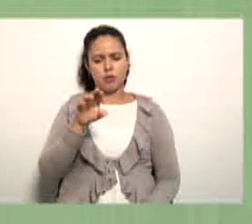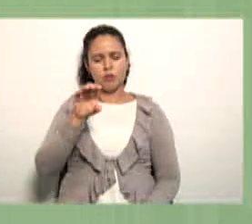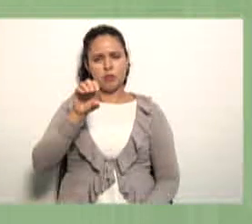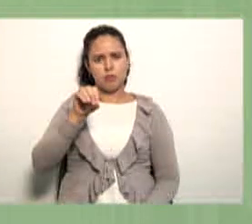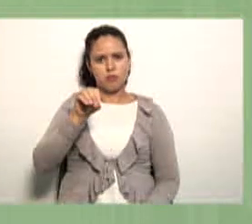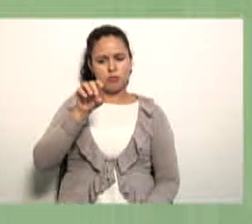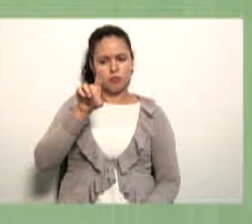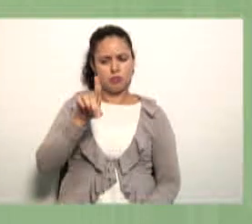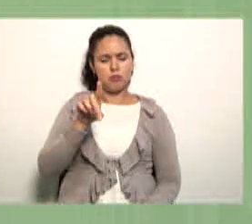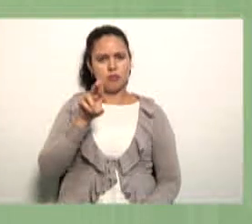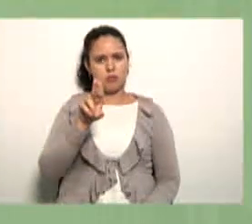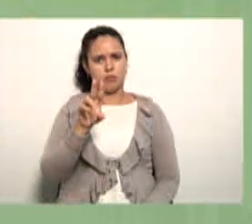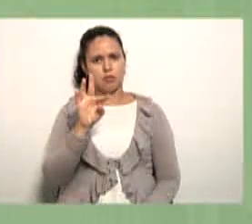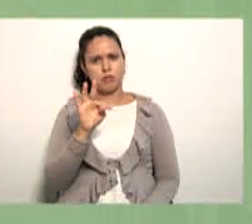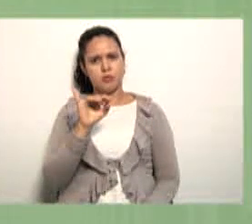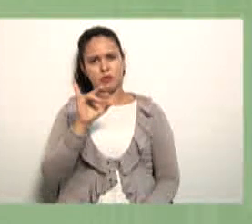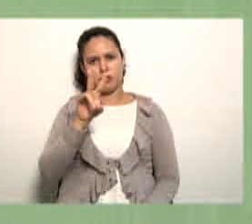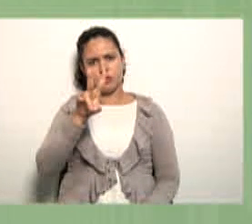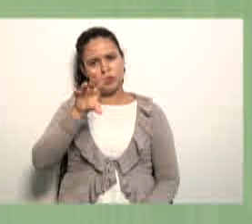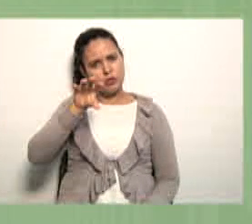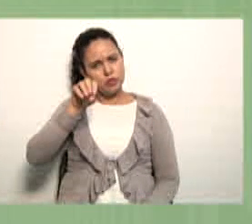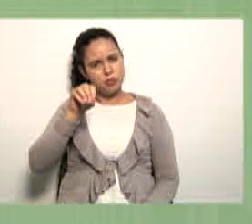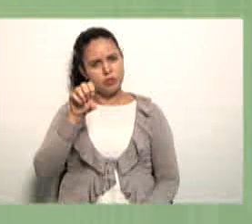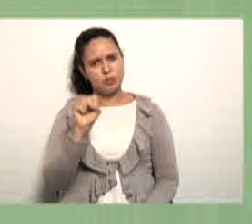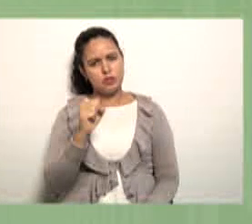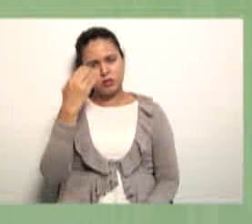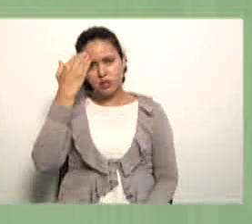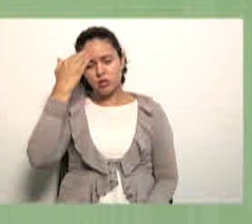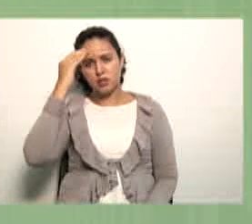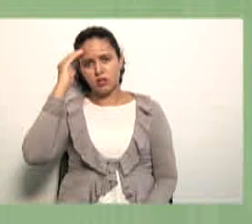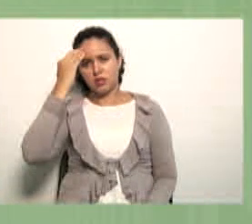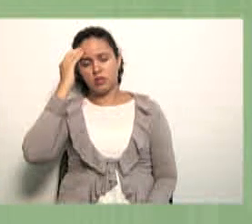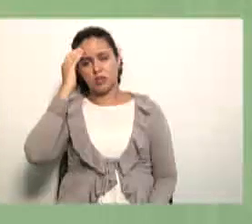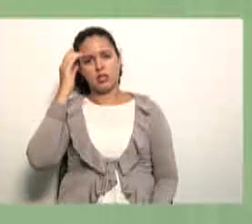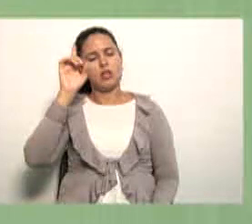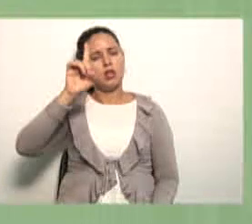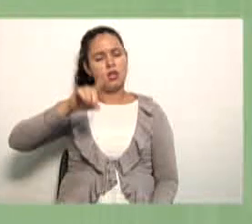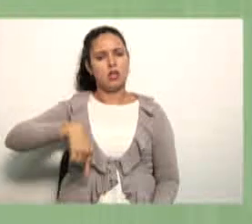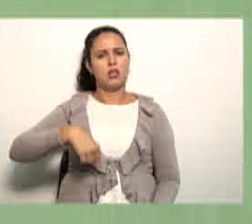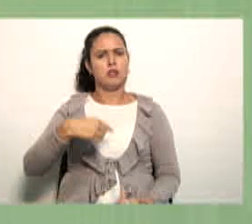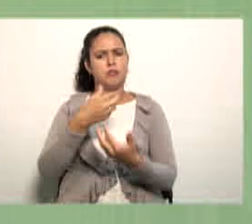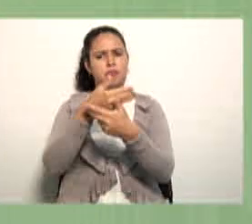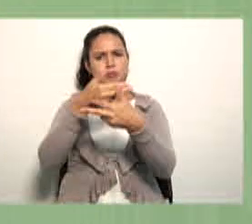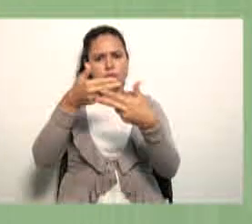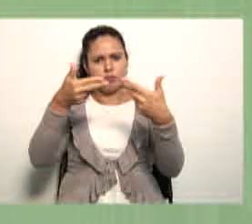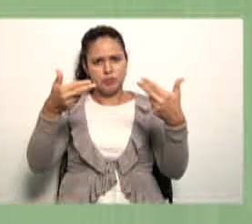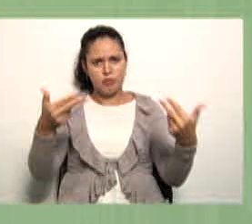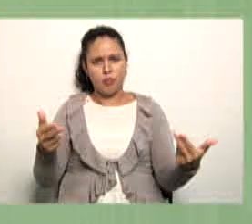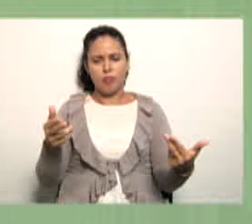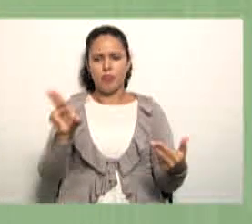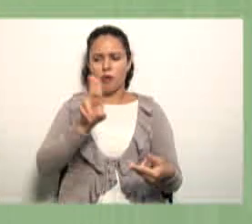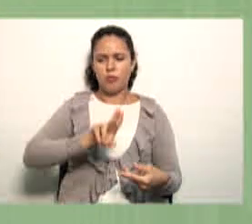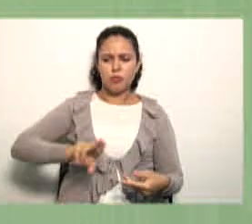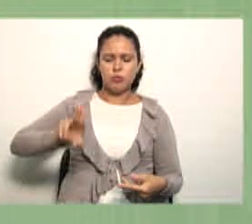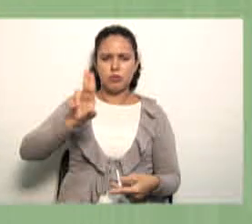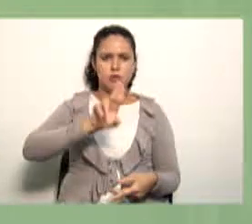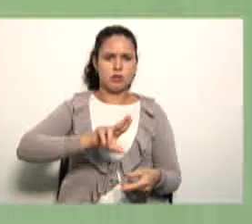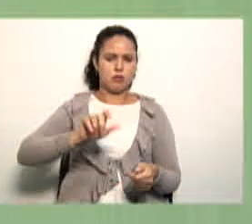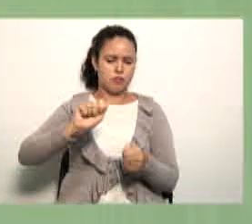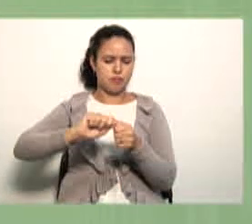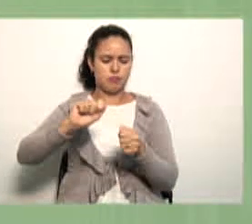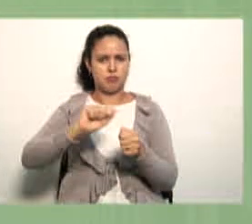você consiga compreender, consiga responder que esses recursos produtivos são as coisas que a gente utiliza para produzir os